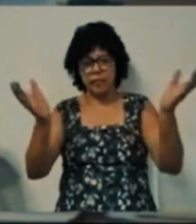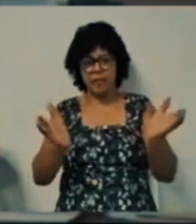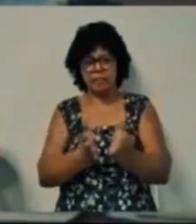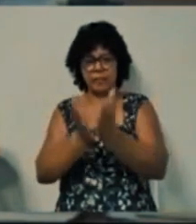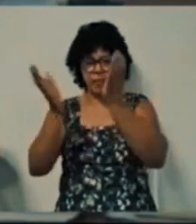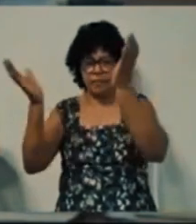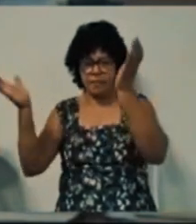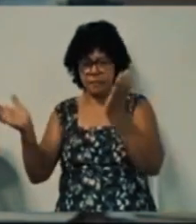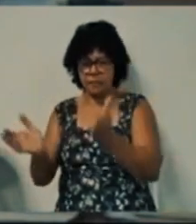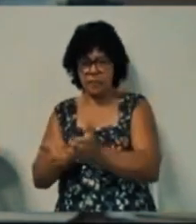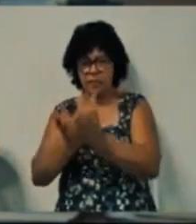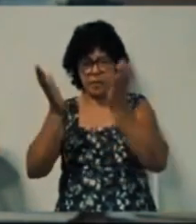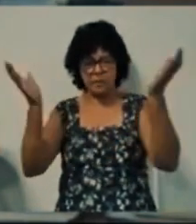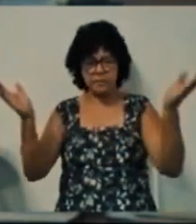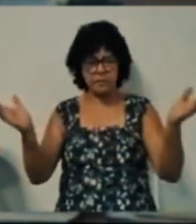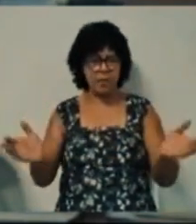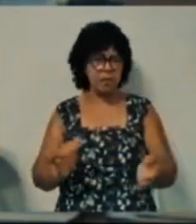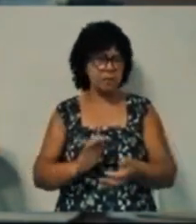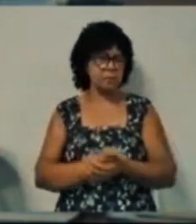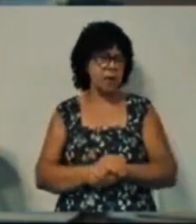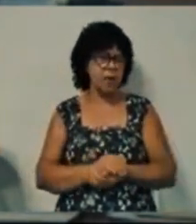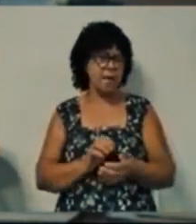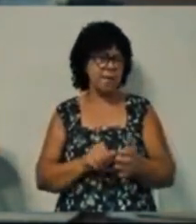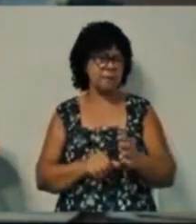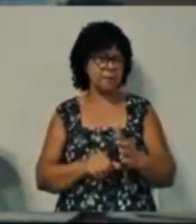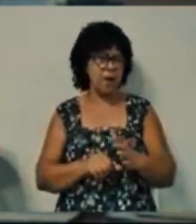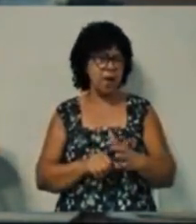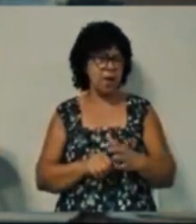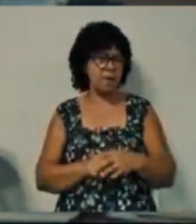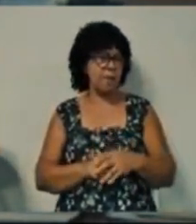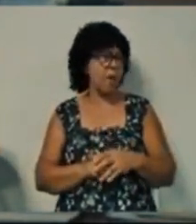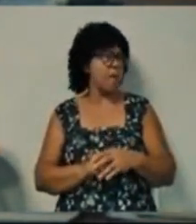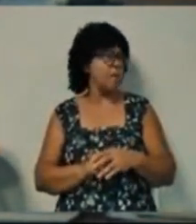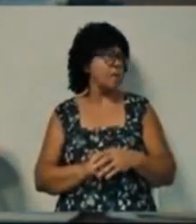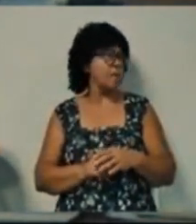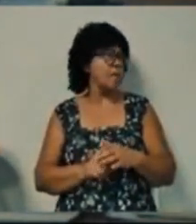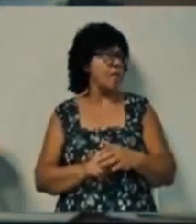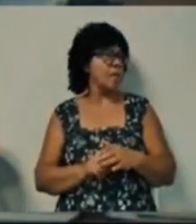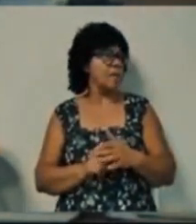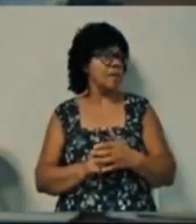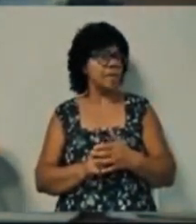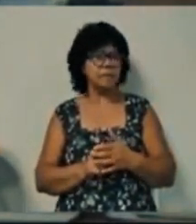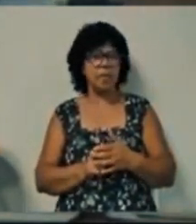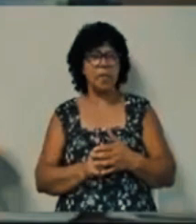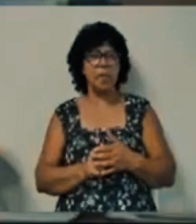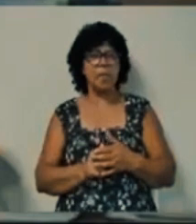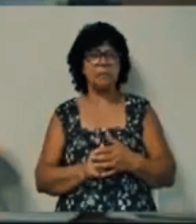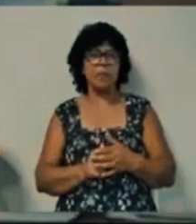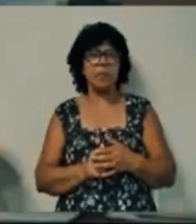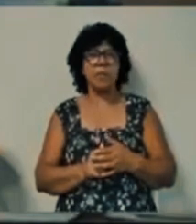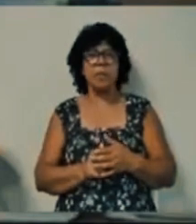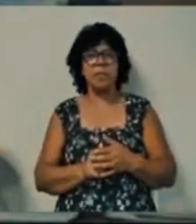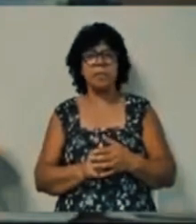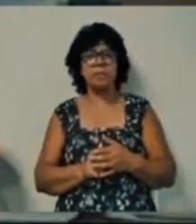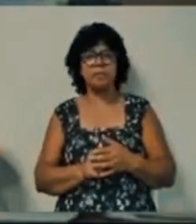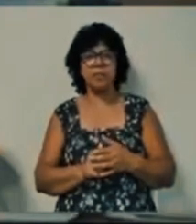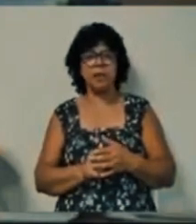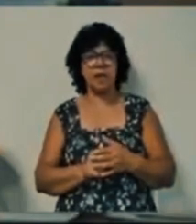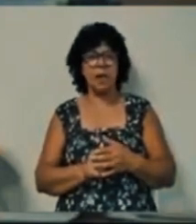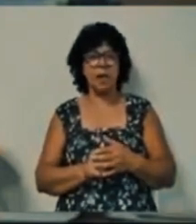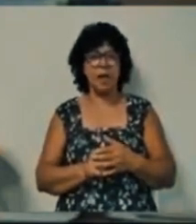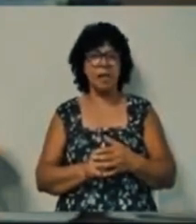viagem missionária, a primeira, começa com Barnabé sendo líder e Paulo sendo o seu